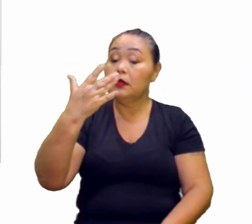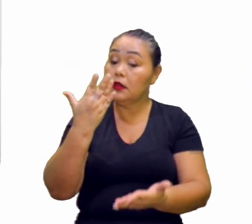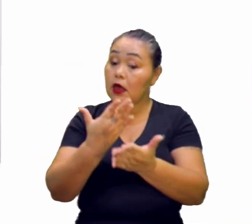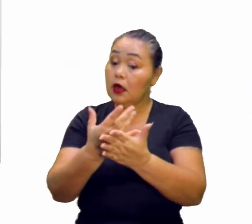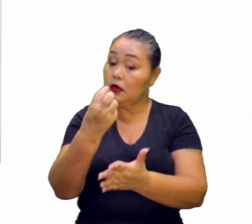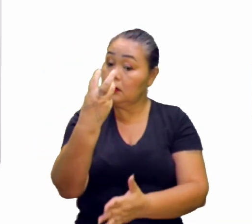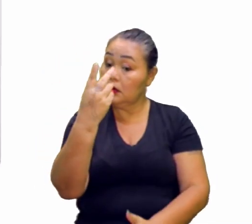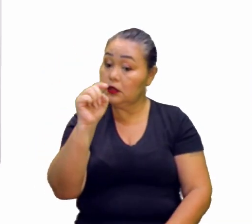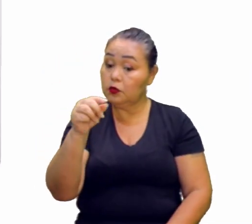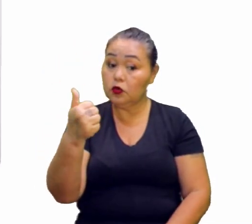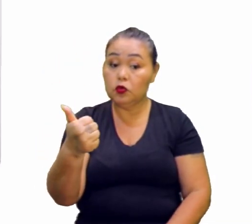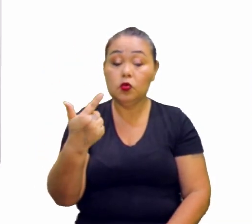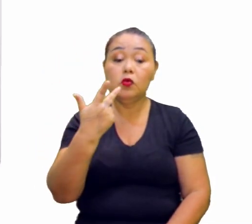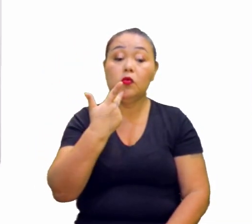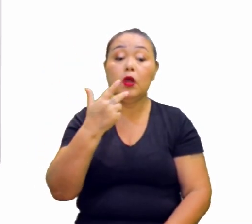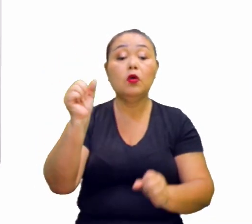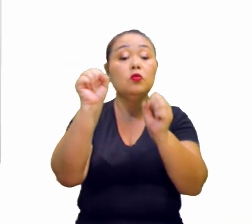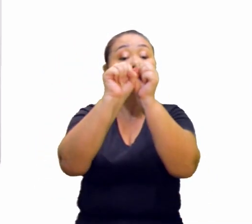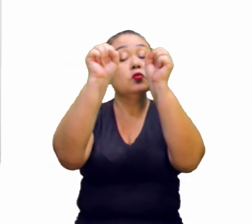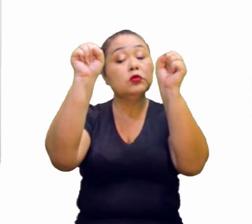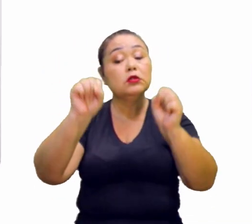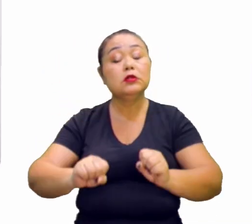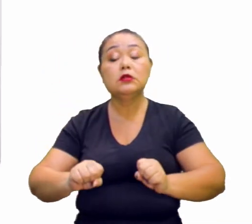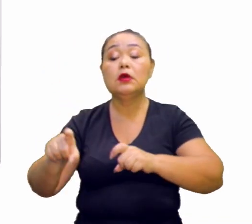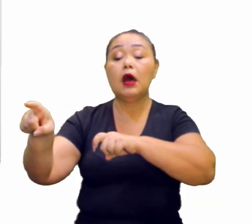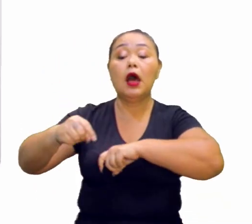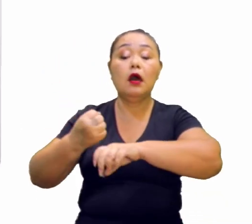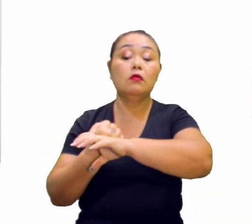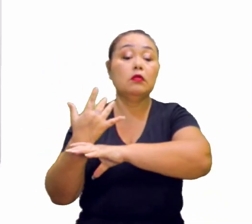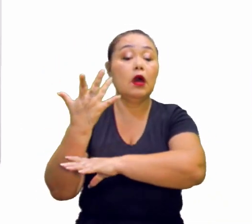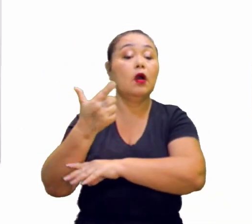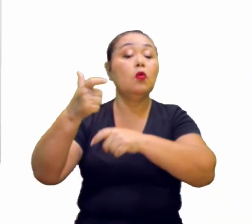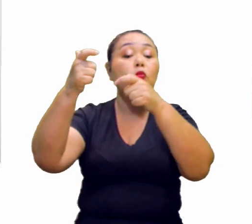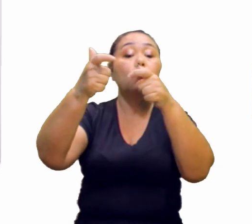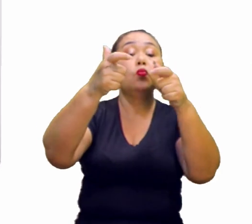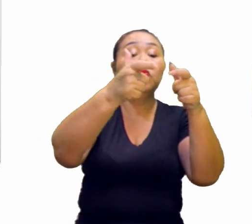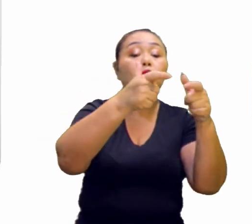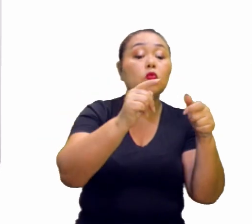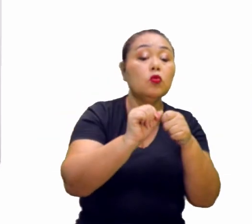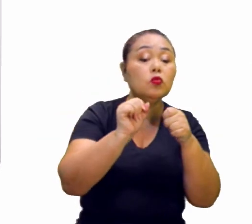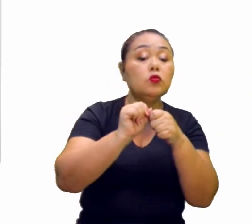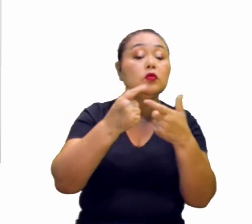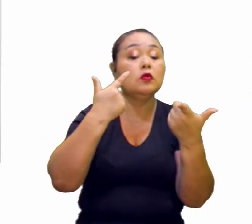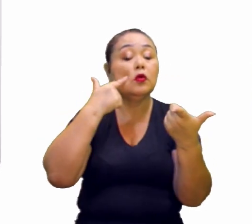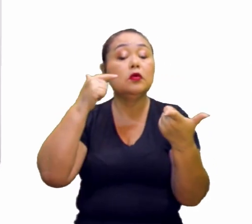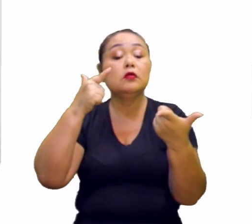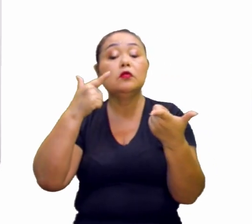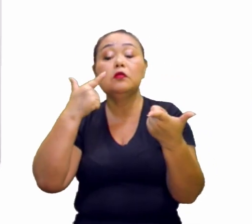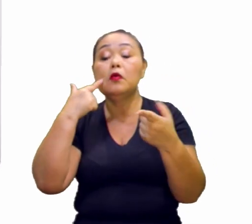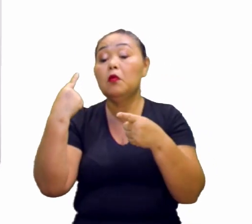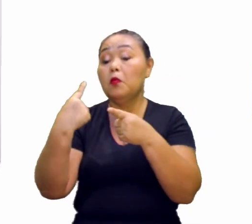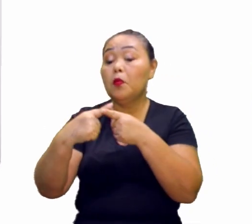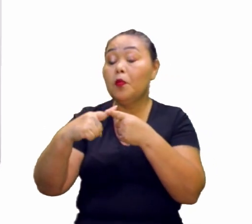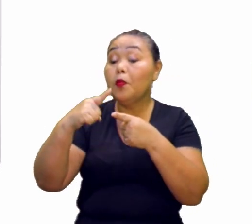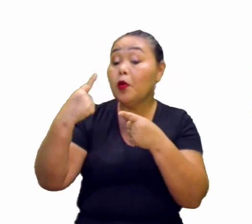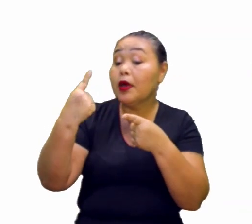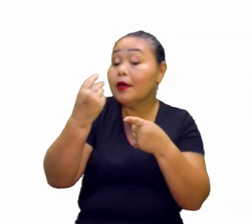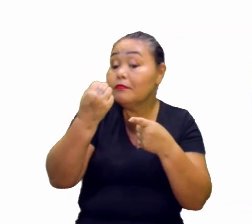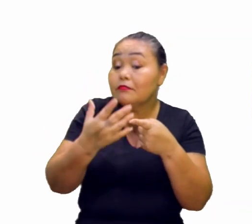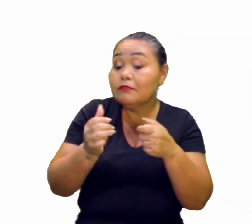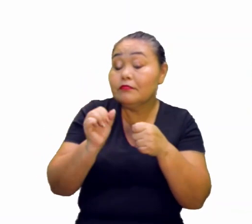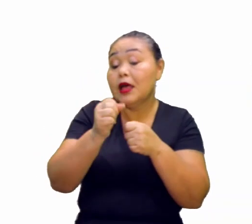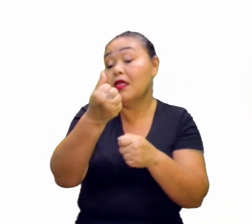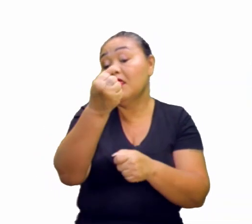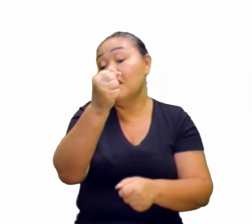O que eles são, quais os seus objetivos, onde eles podem ser aplicados ou onde são aplicados e os benefícios desses